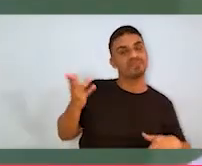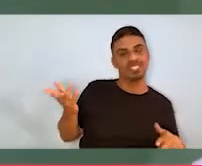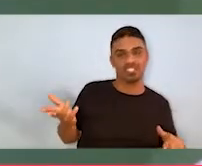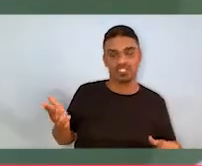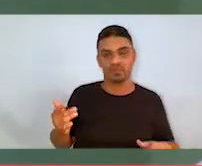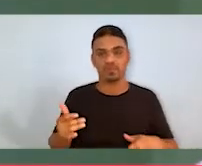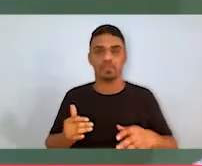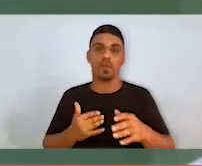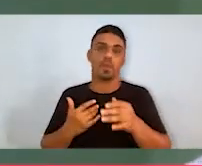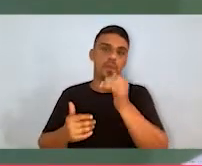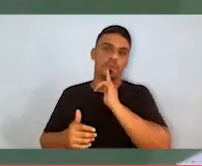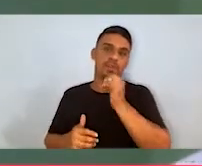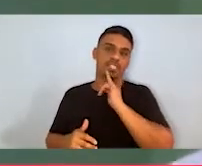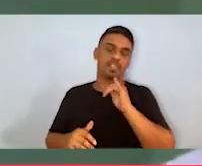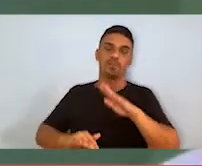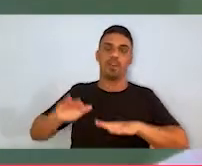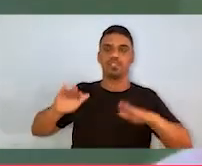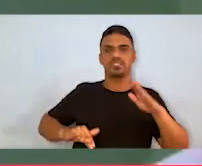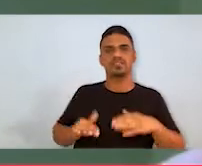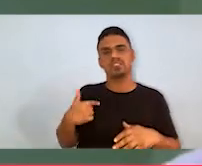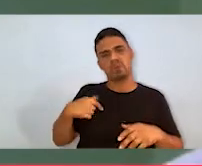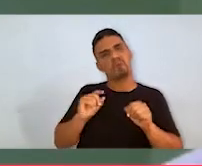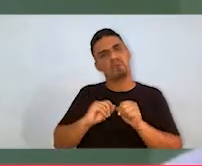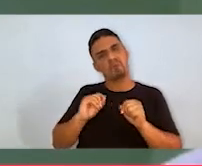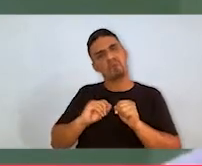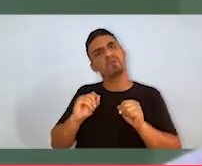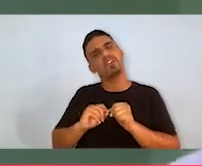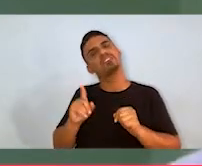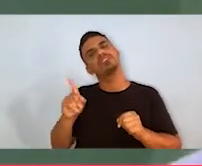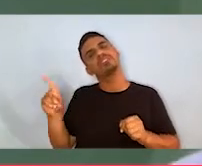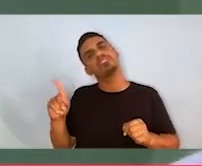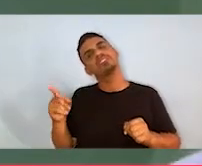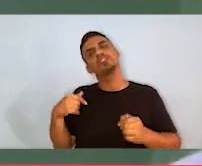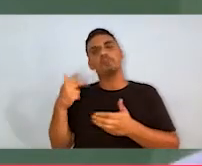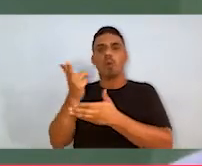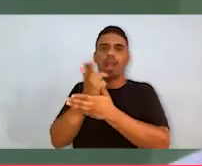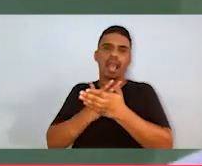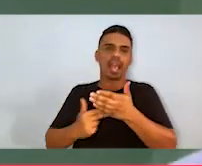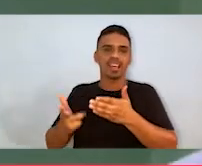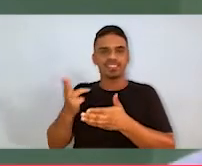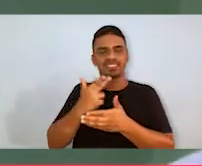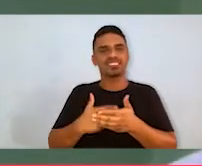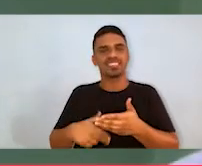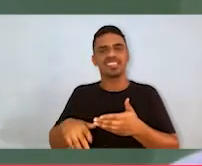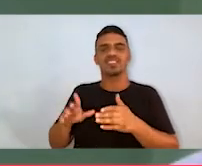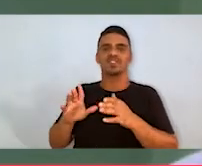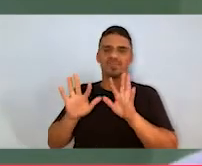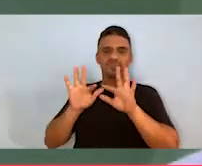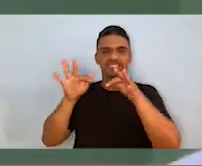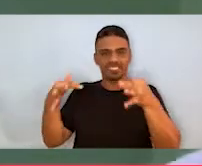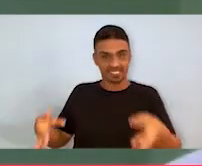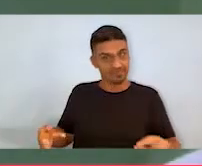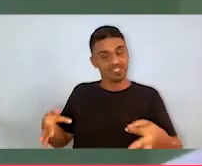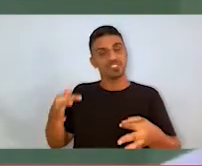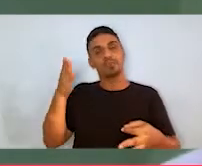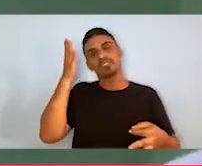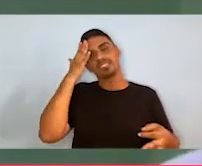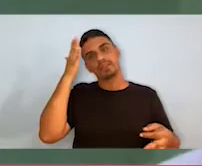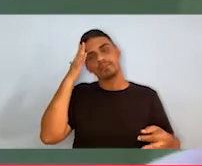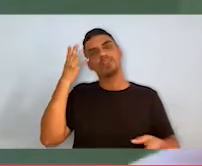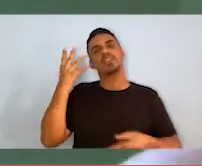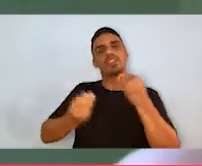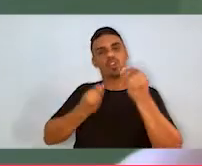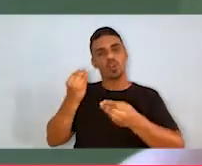concept art, por exemplo, eu às vezes eu faço um concept art no meu caderno de desenho com lápis, bem simplão, só para eu ter uma noção